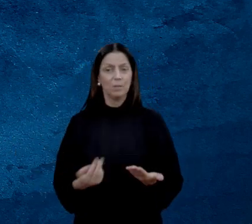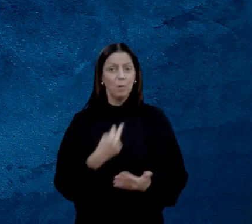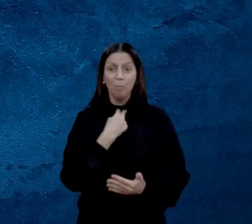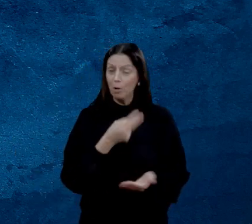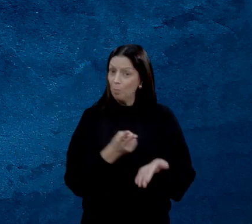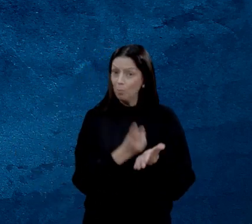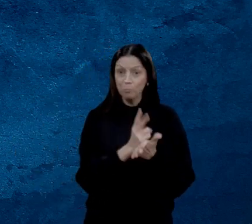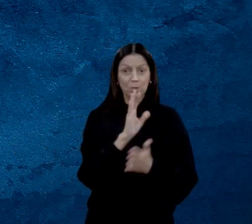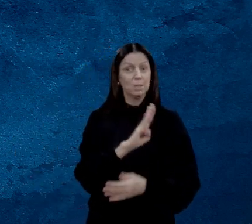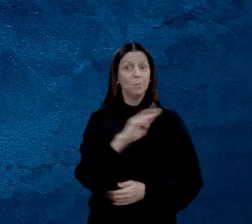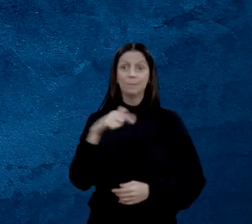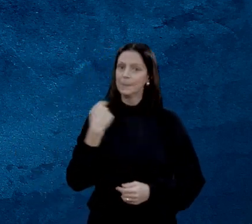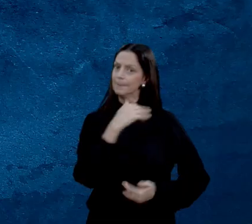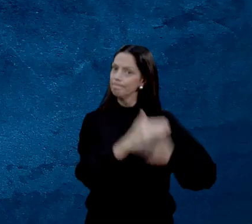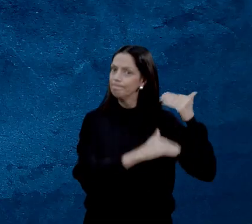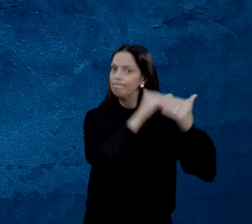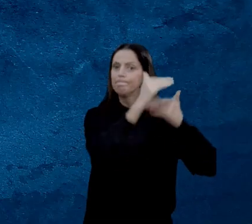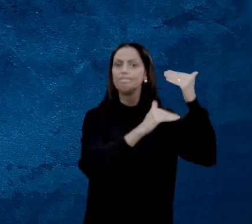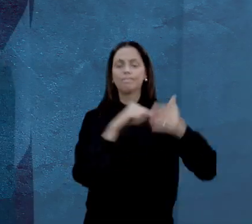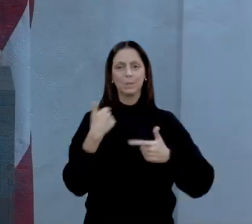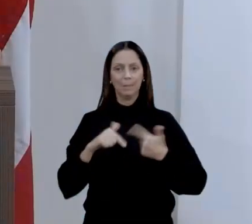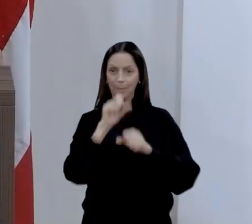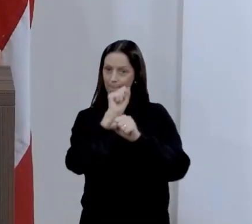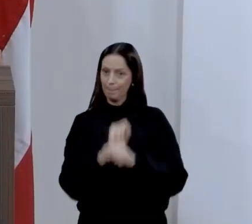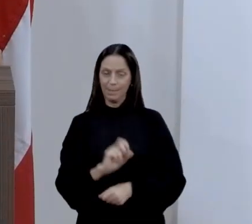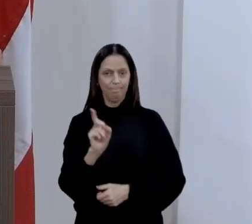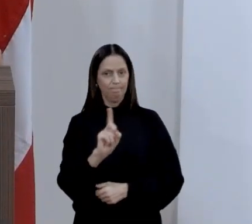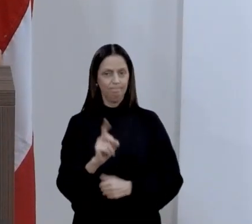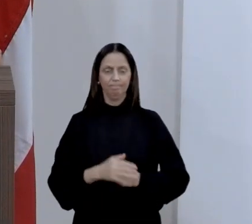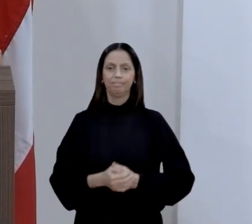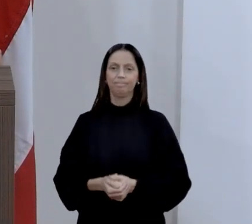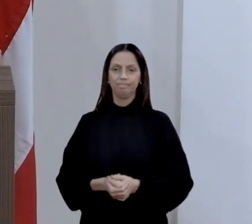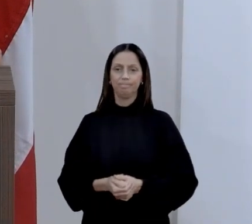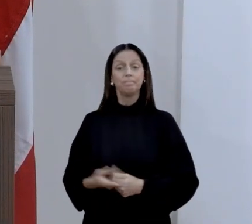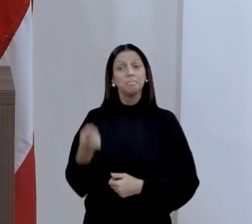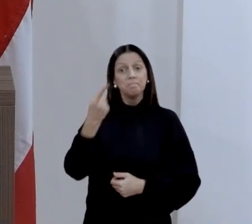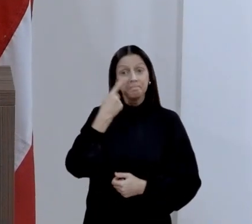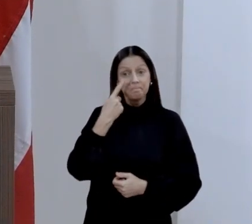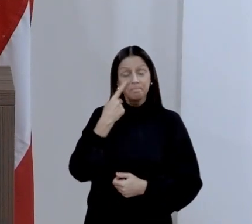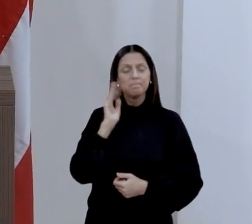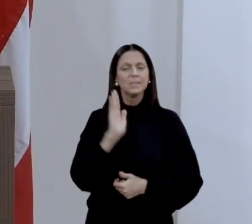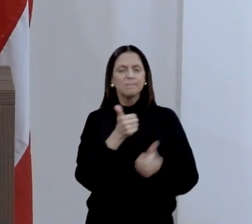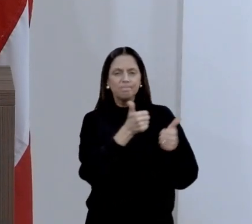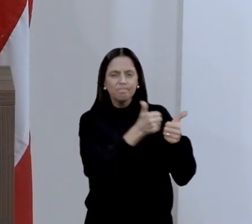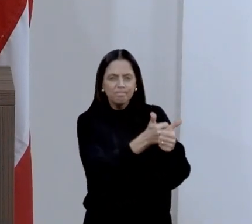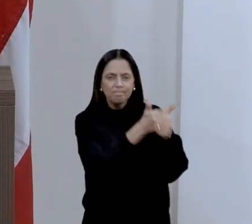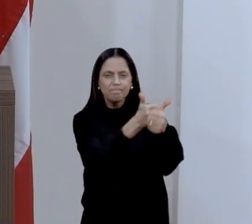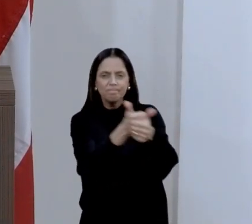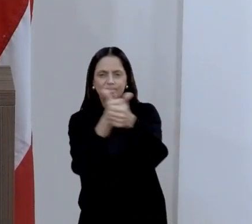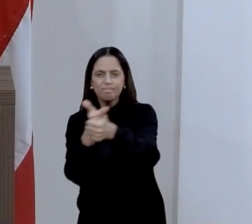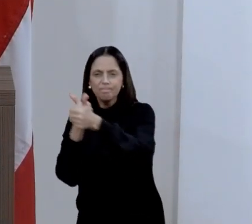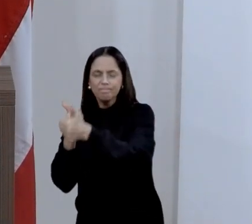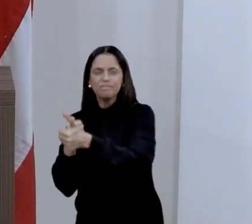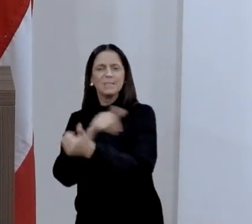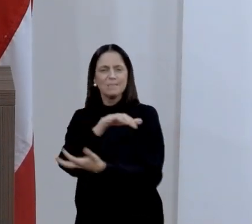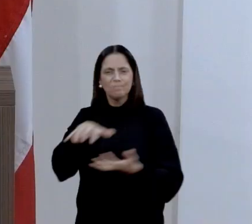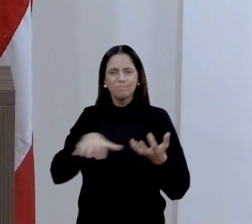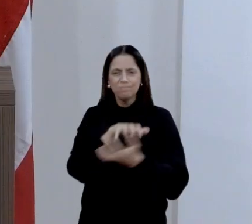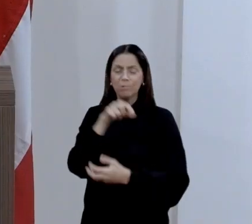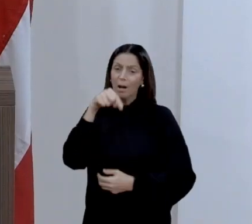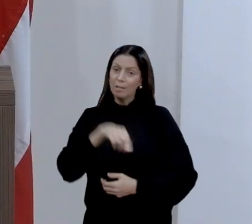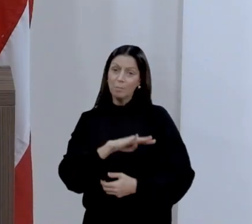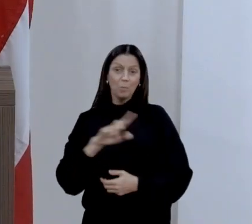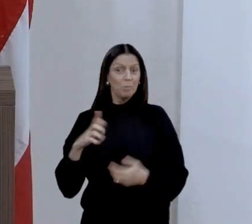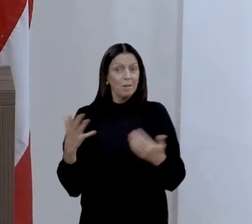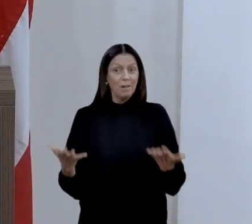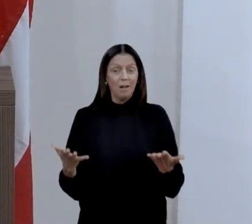situação. Blumenau precisa andar para frente. O trabalho não para. Então tá aí, a gente está acompanhando todo esse cenário caótico que vive o nosso município.